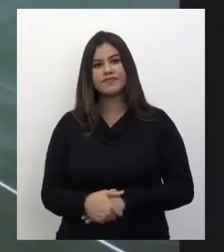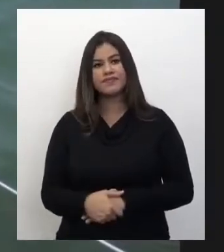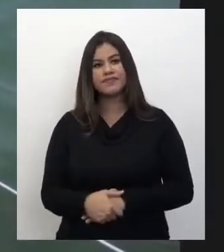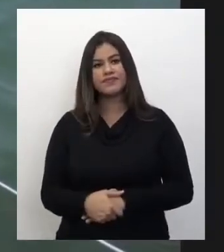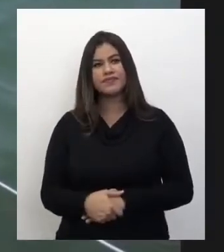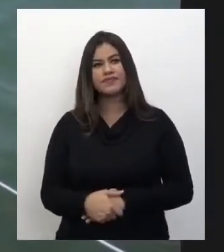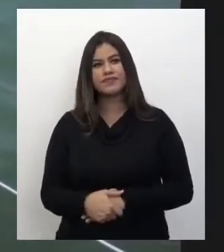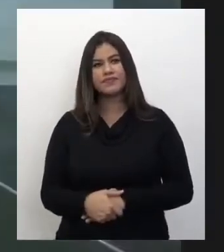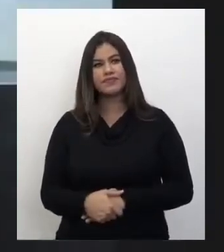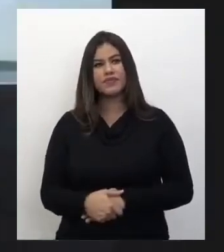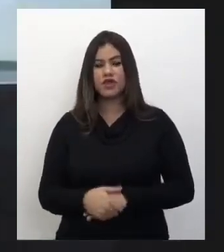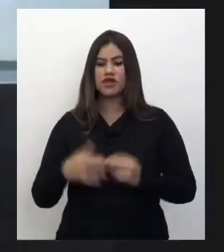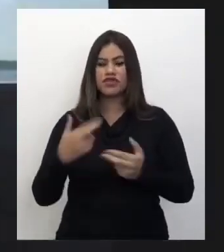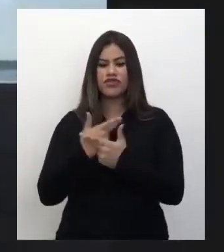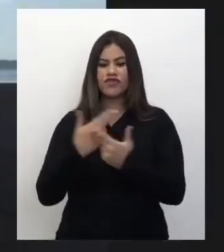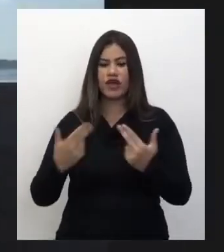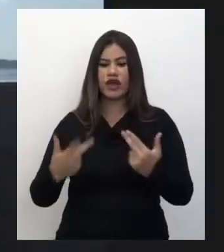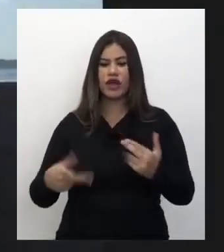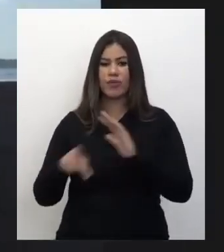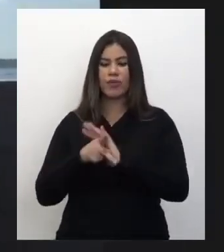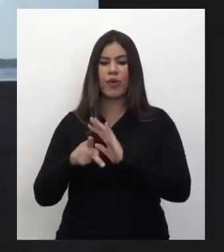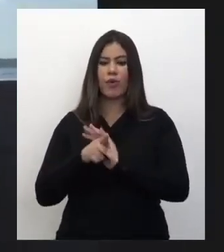constituintes do corpo d'água que vão,